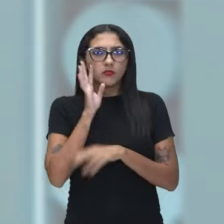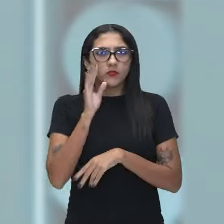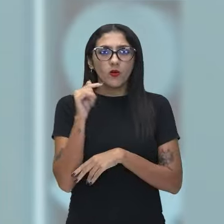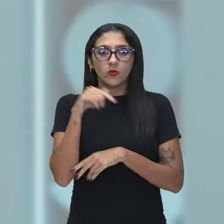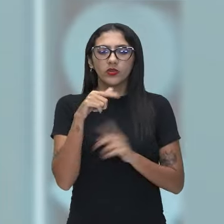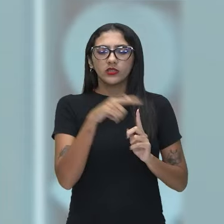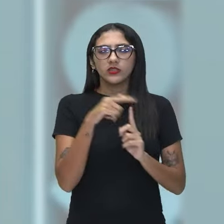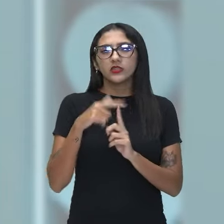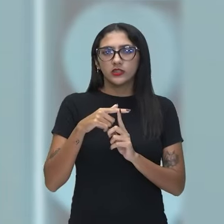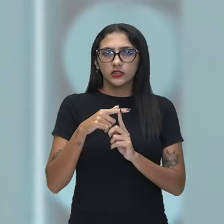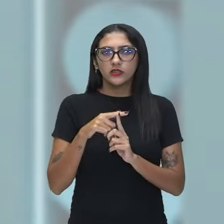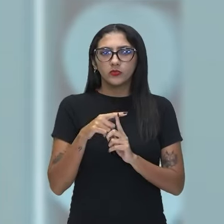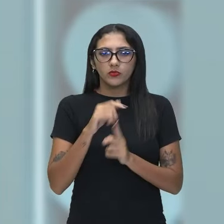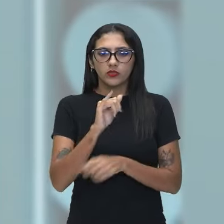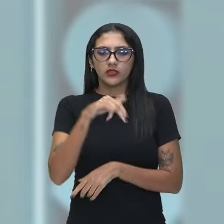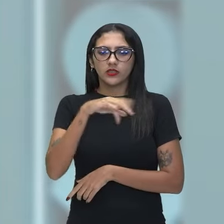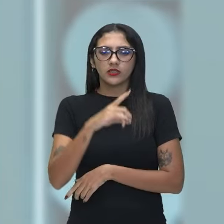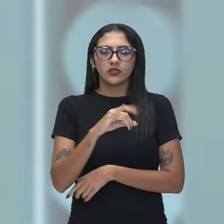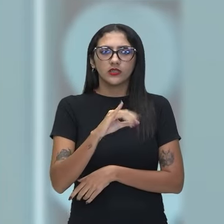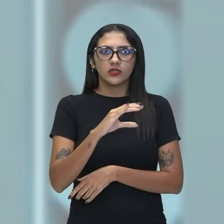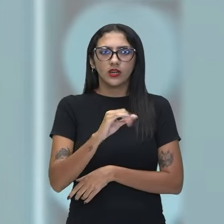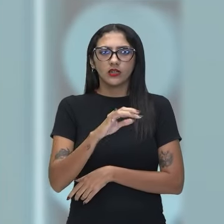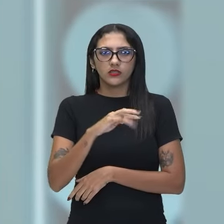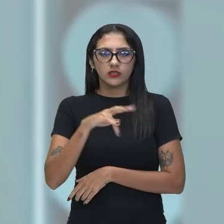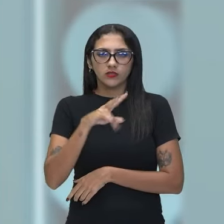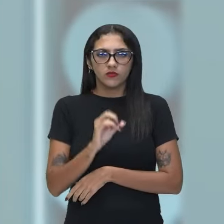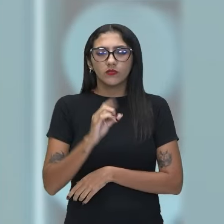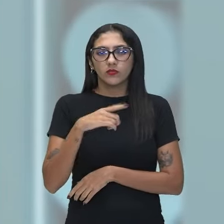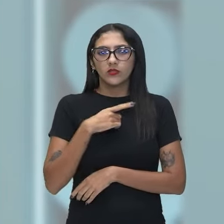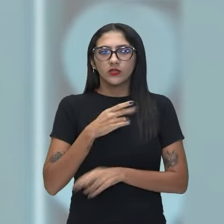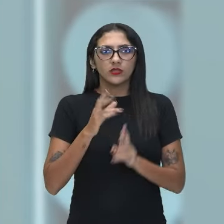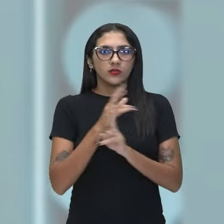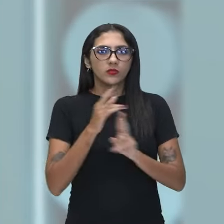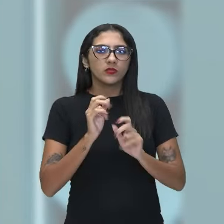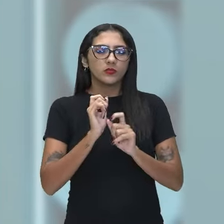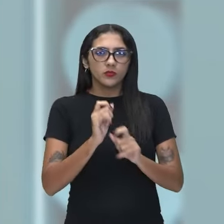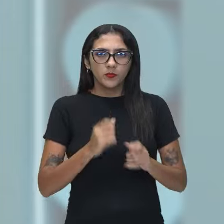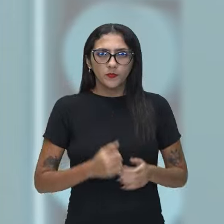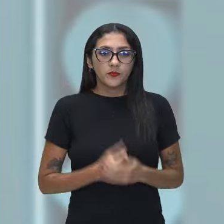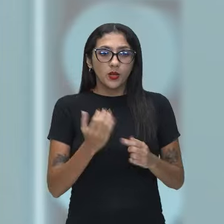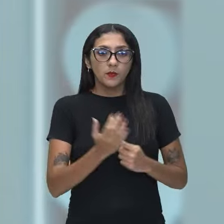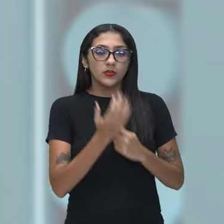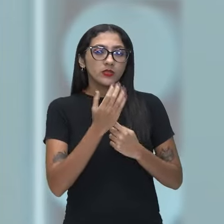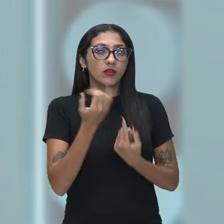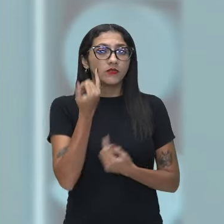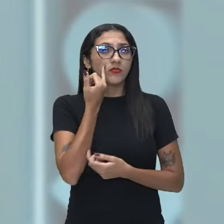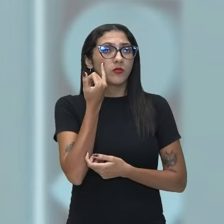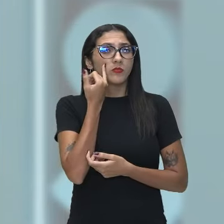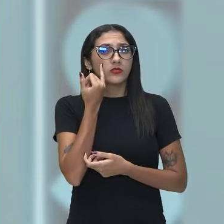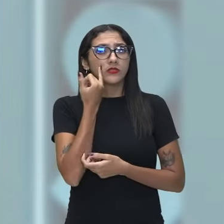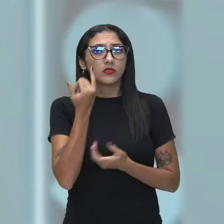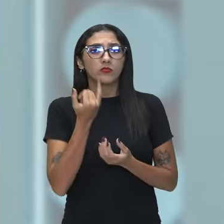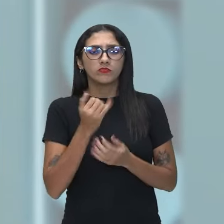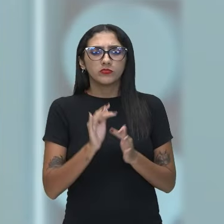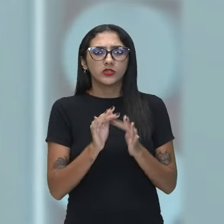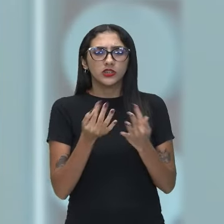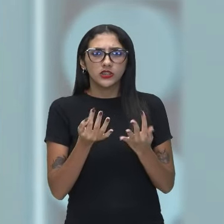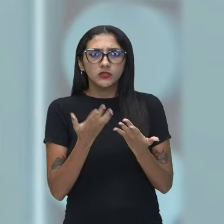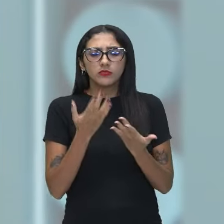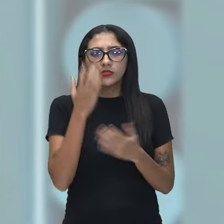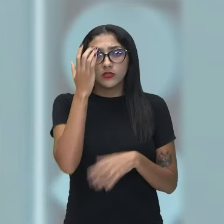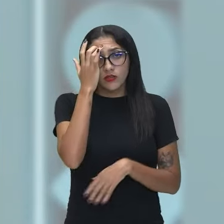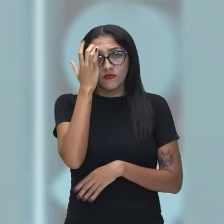resumo indicativo, né, que é esse processo de trazer a informação de maneira concisa, de uma